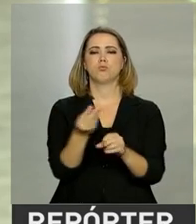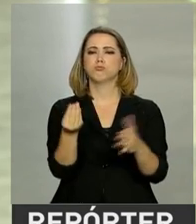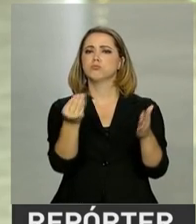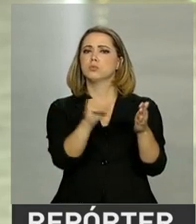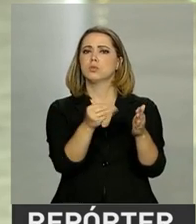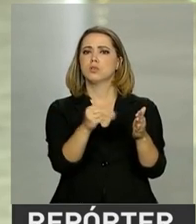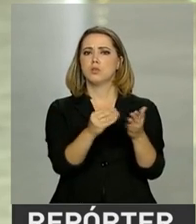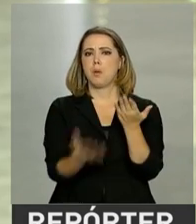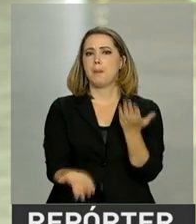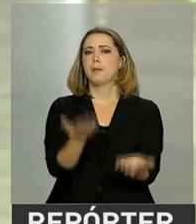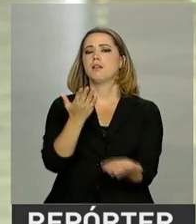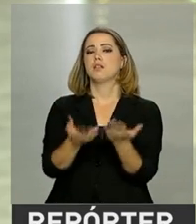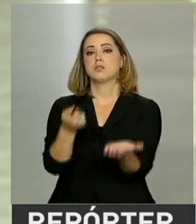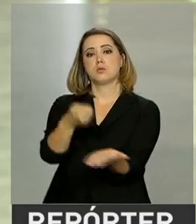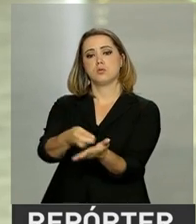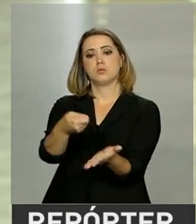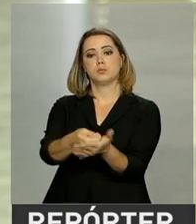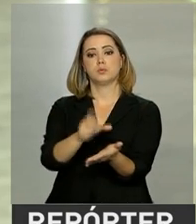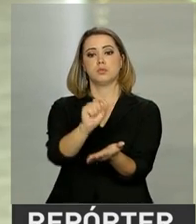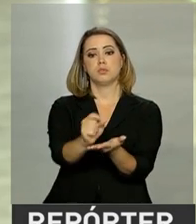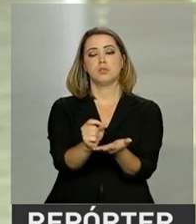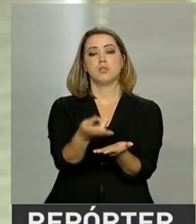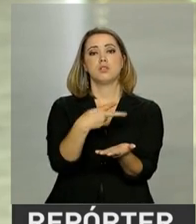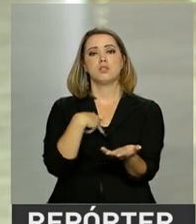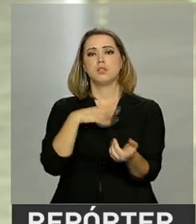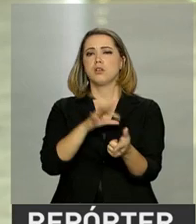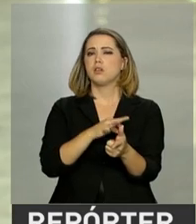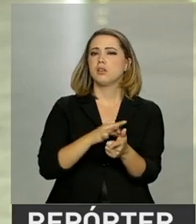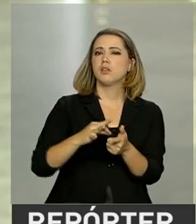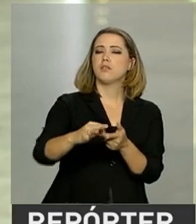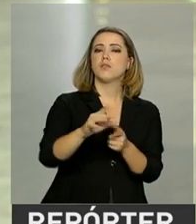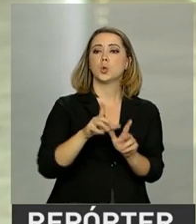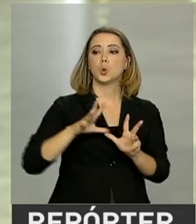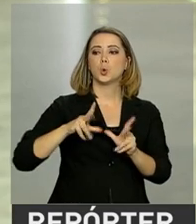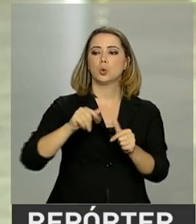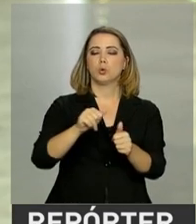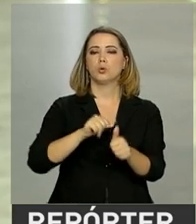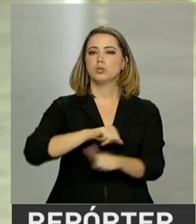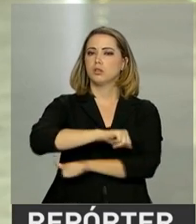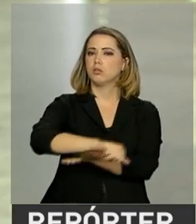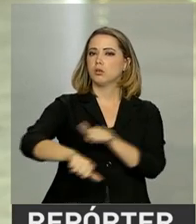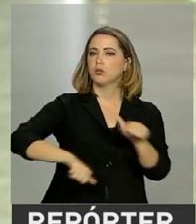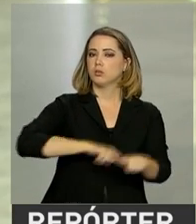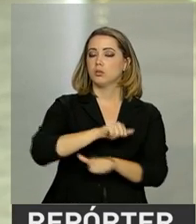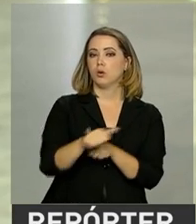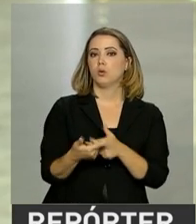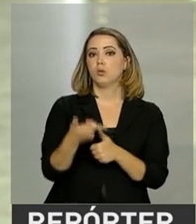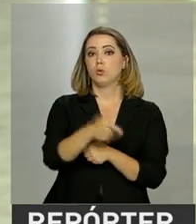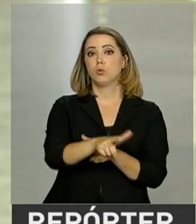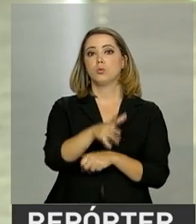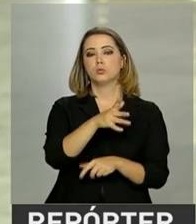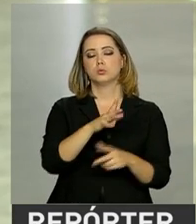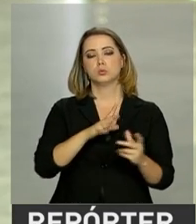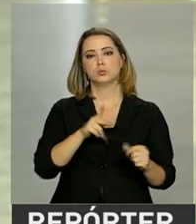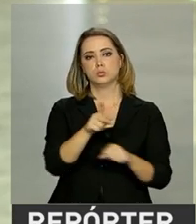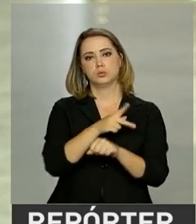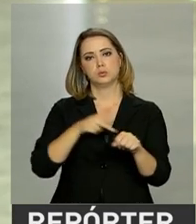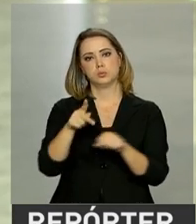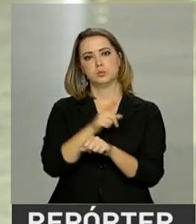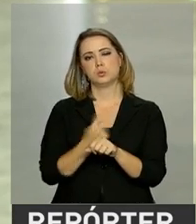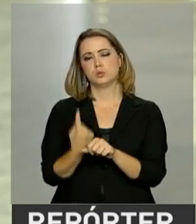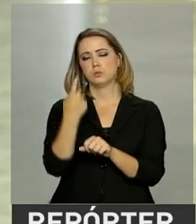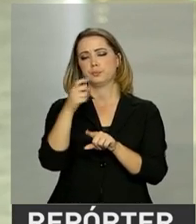balanço de pagamentos que mede todas as trocas monetárias que o Brasil realizou com o exterior em um determinado